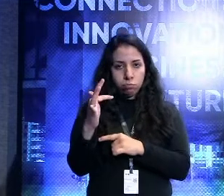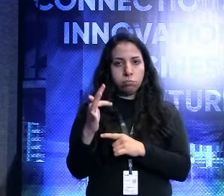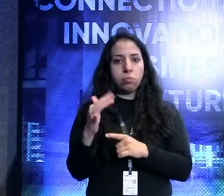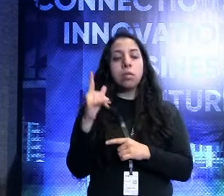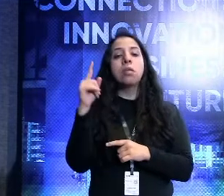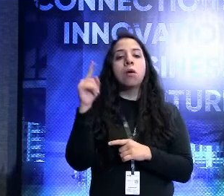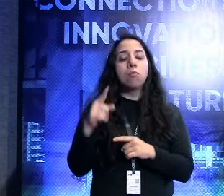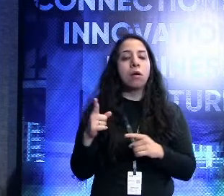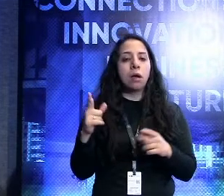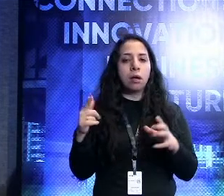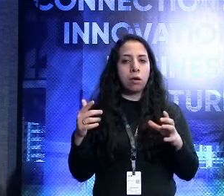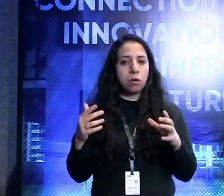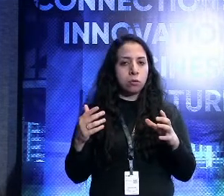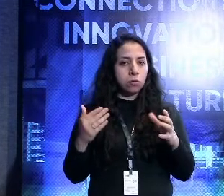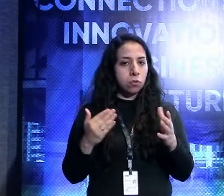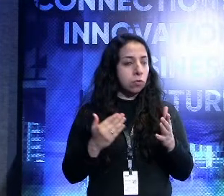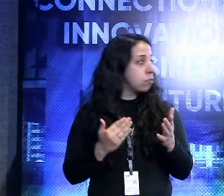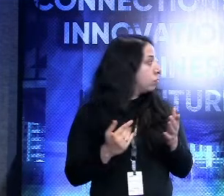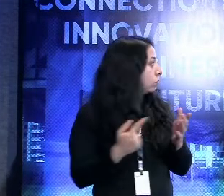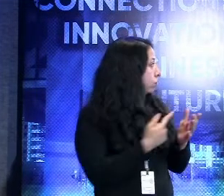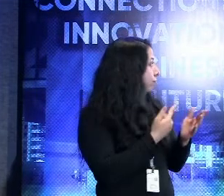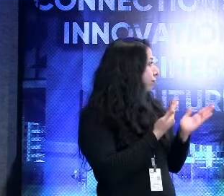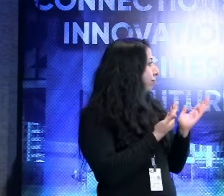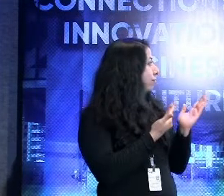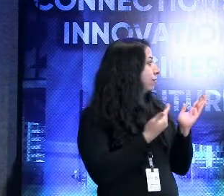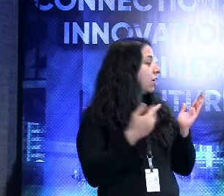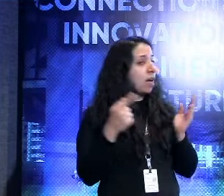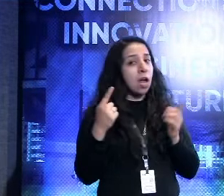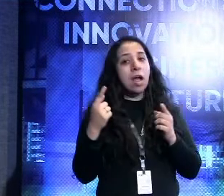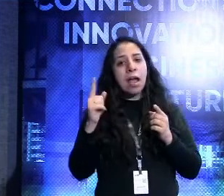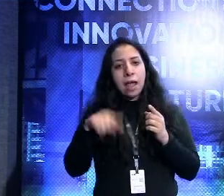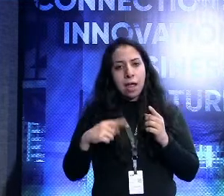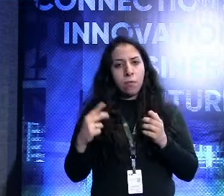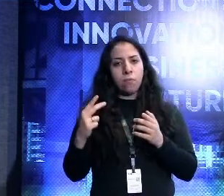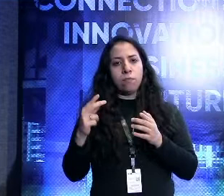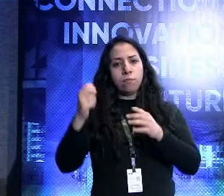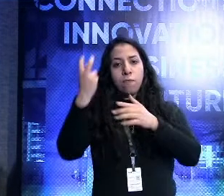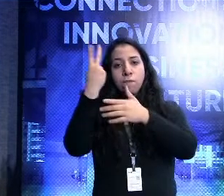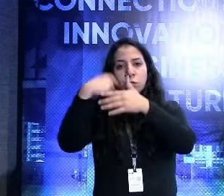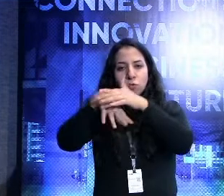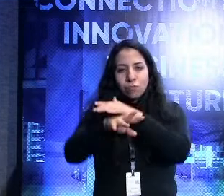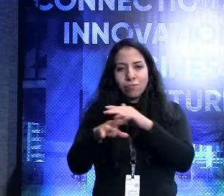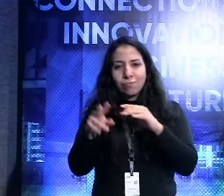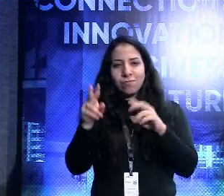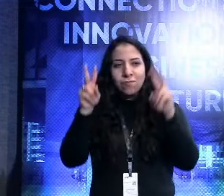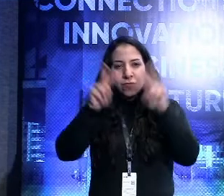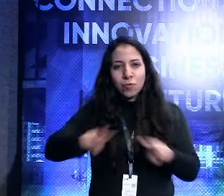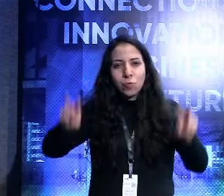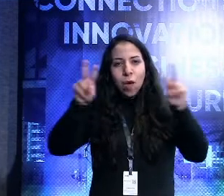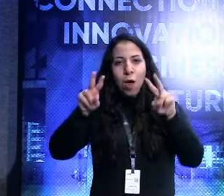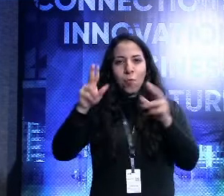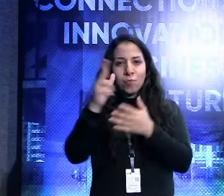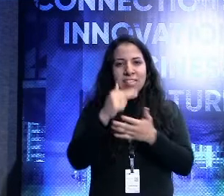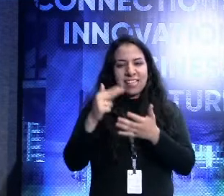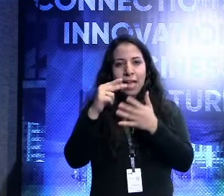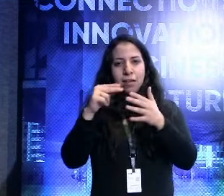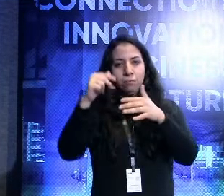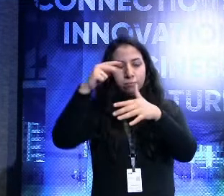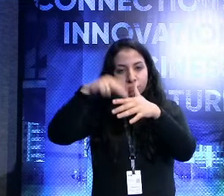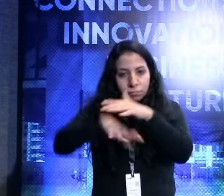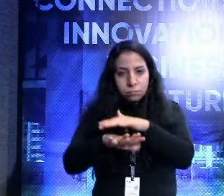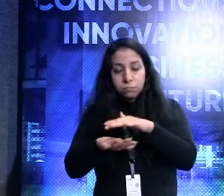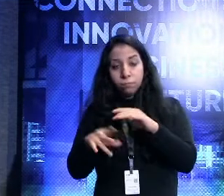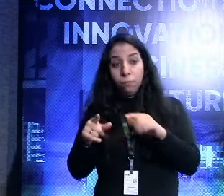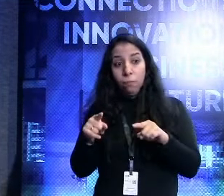de S-Gênesis, é importante que a gente também tenha um visual designer. A gente sabe para onde a gente quer ir enquanto